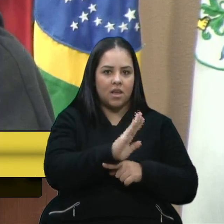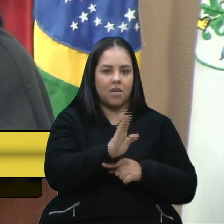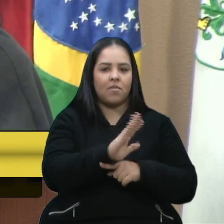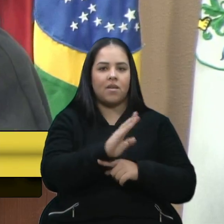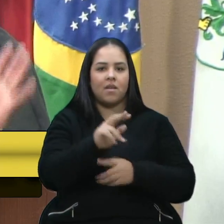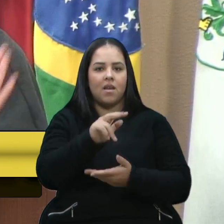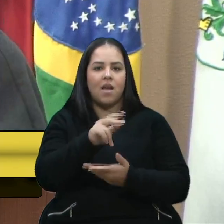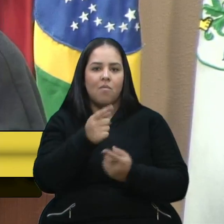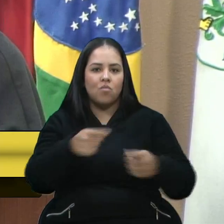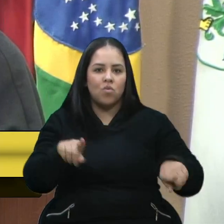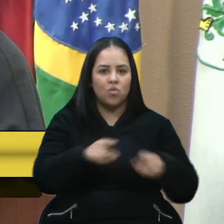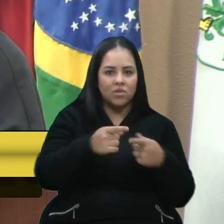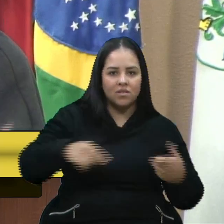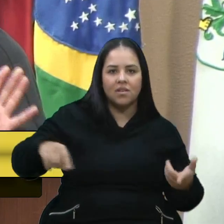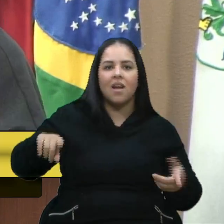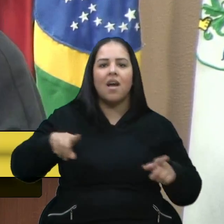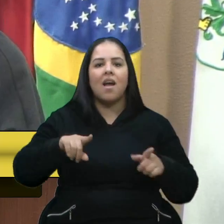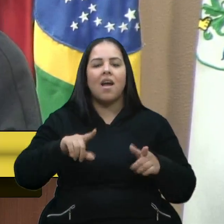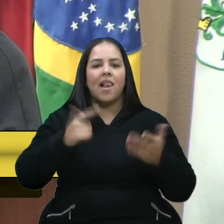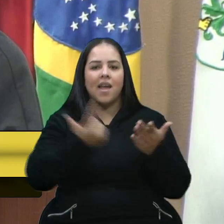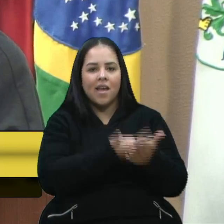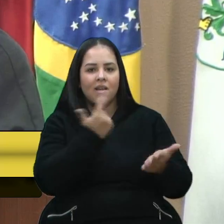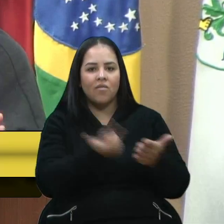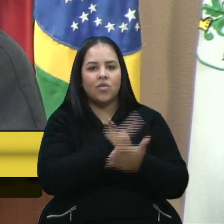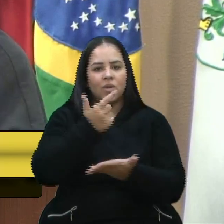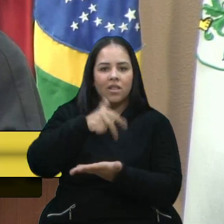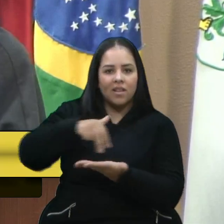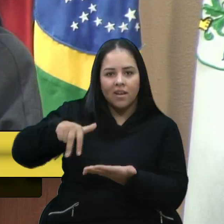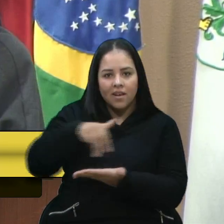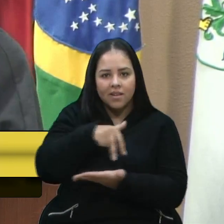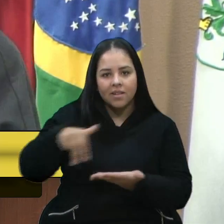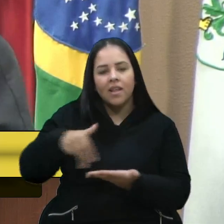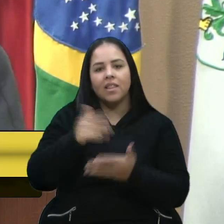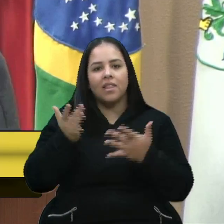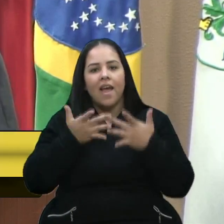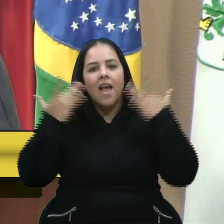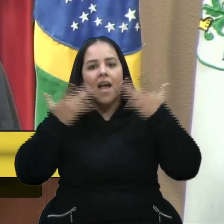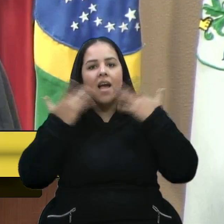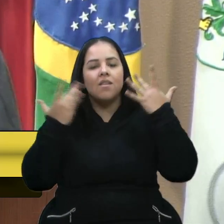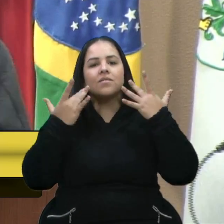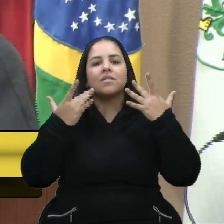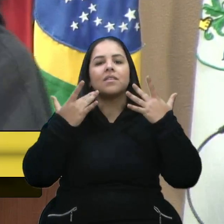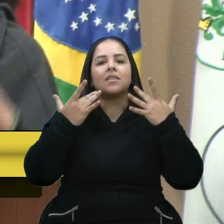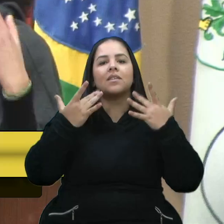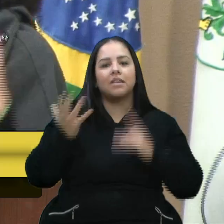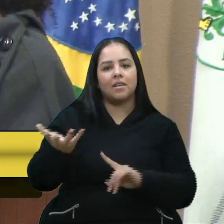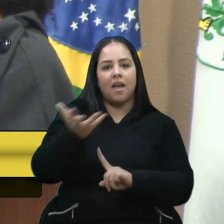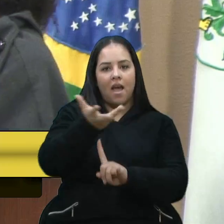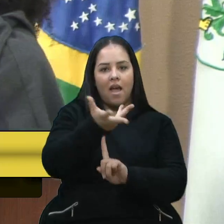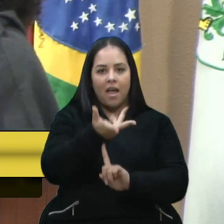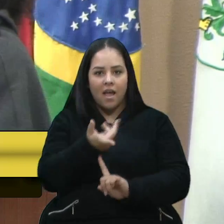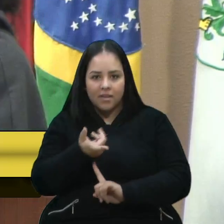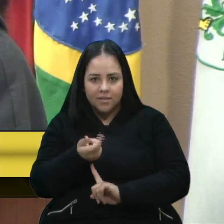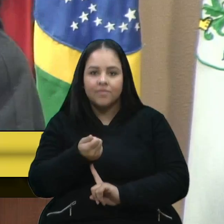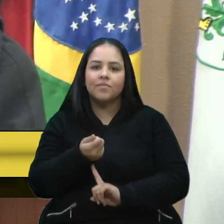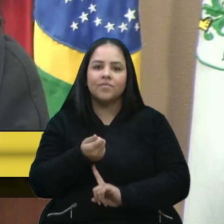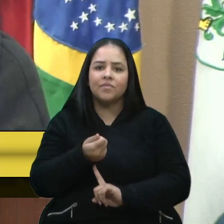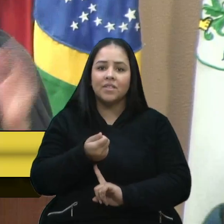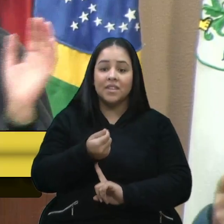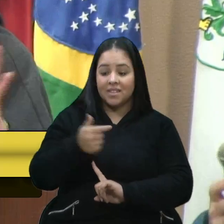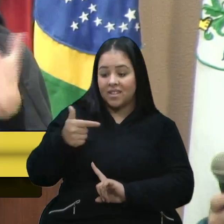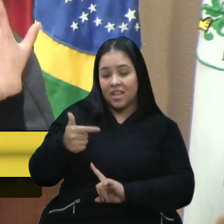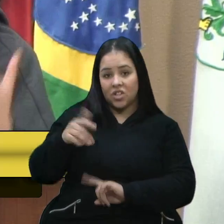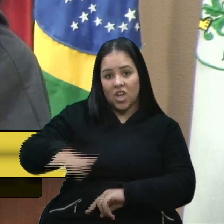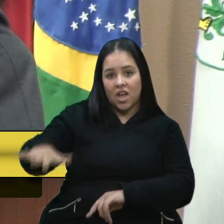a música, a literatura, a dança, o teatro e as artes visuais. Dentro desses 7 segmentos